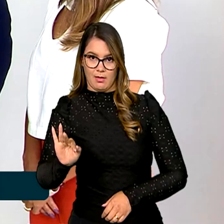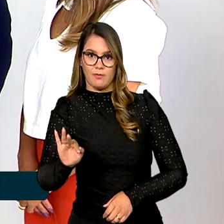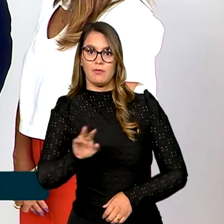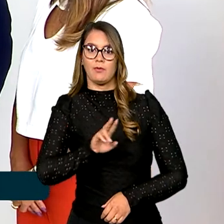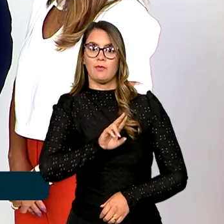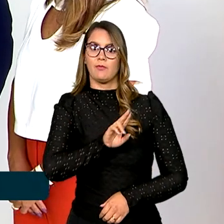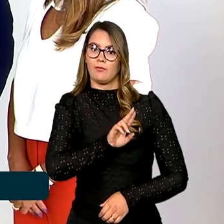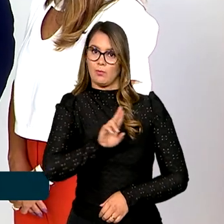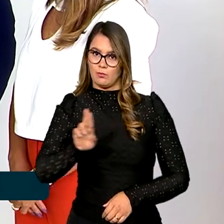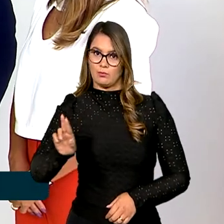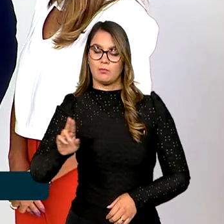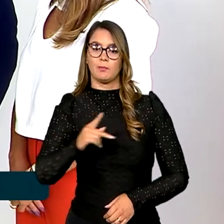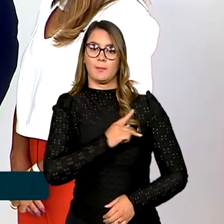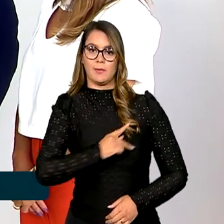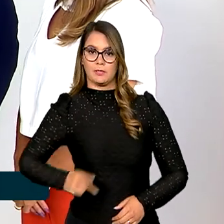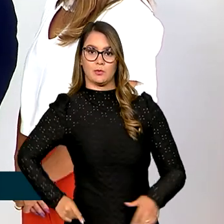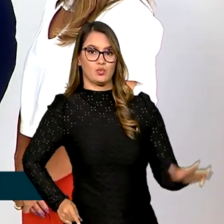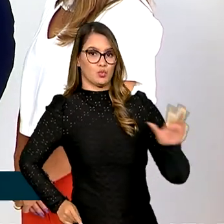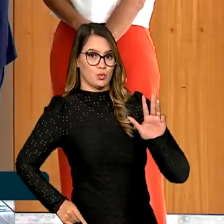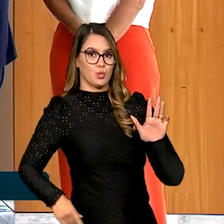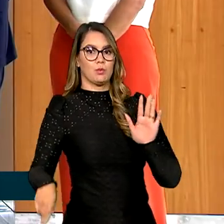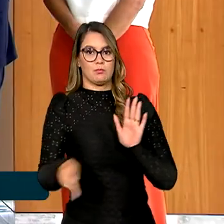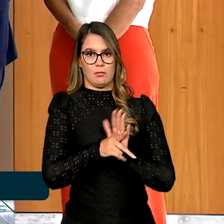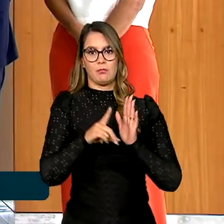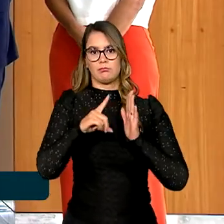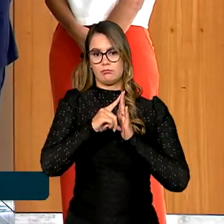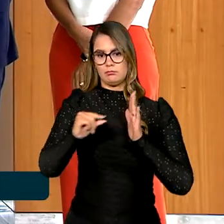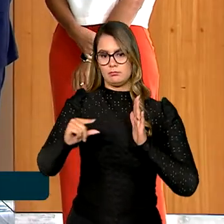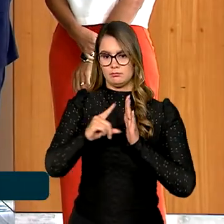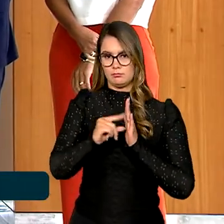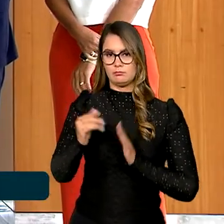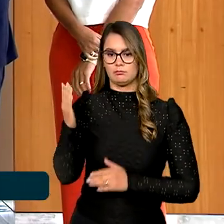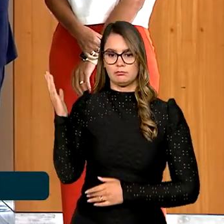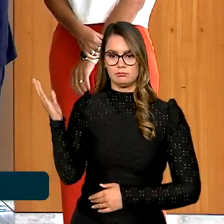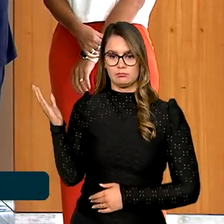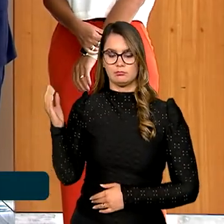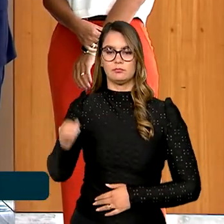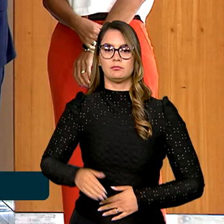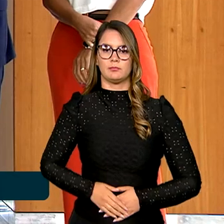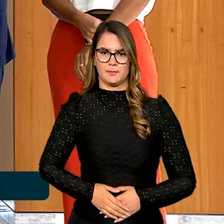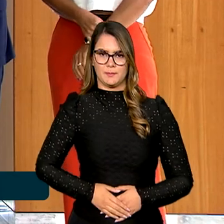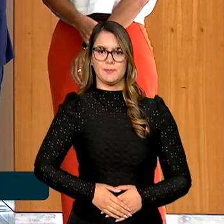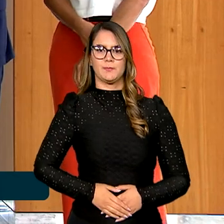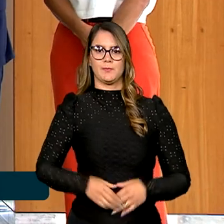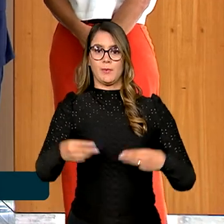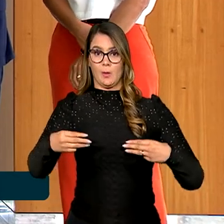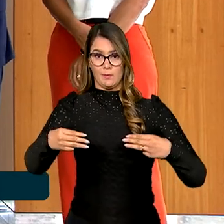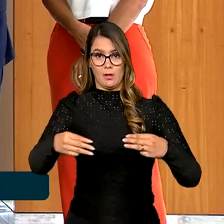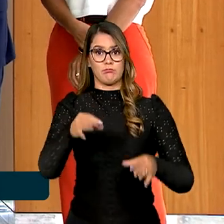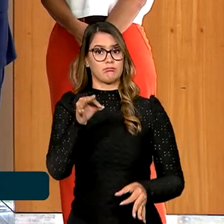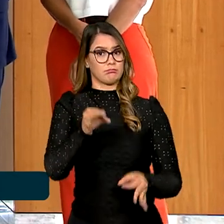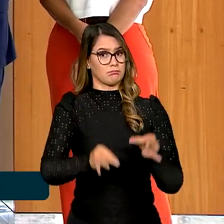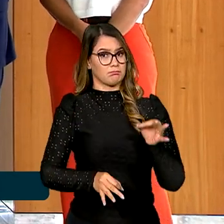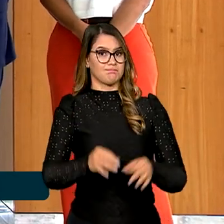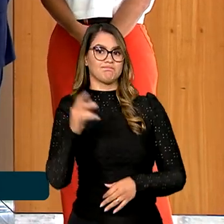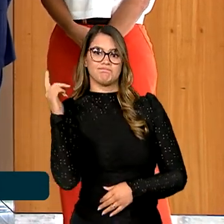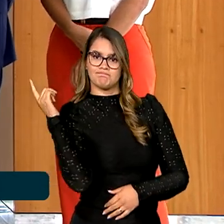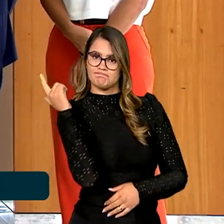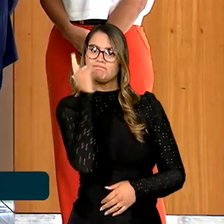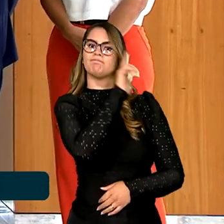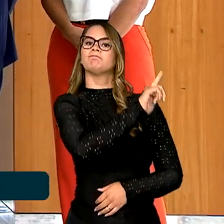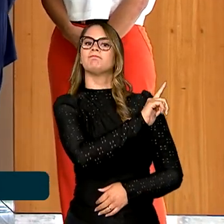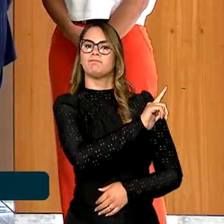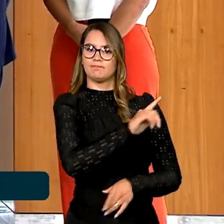pelo presidente Lula no Palácio do Planalto. Eu acho que ganha o Ministério da Justiça, ganha